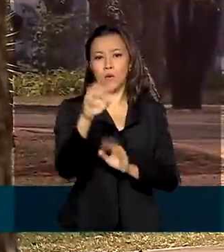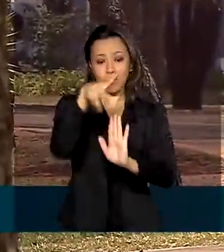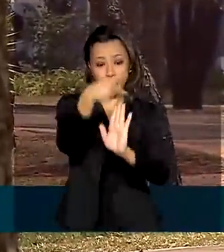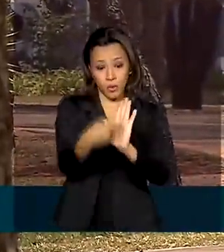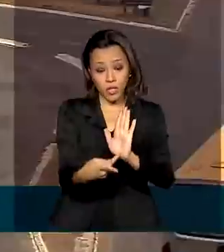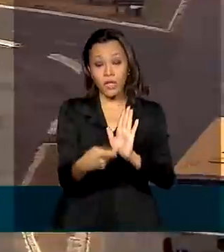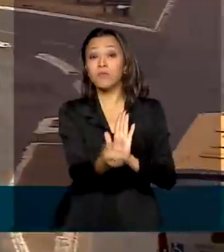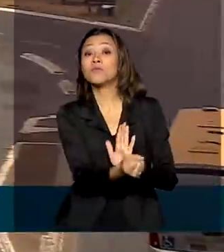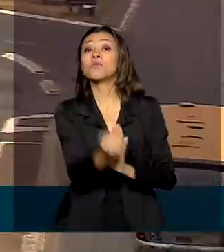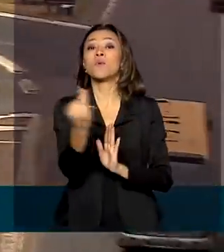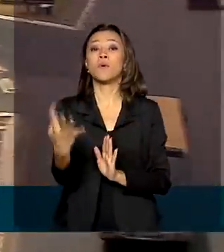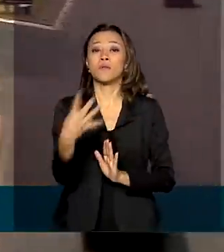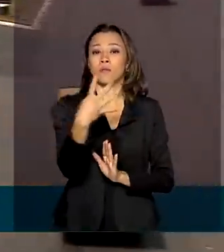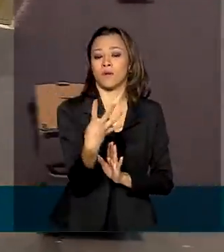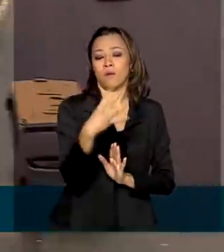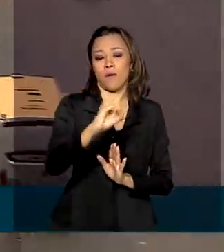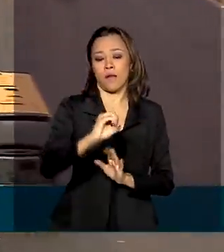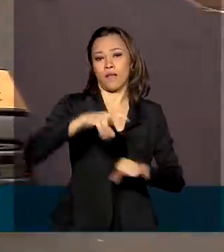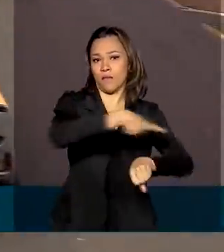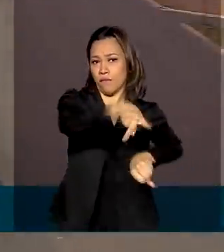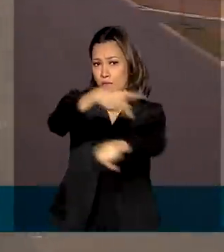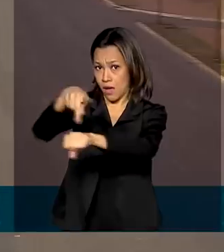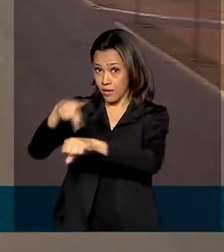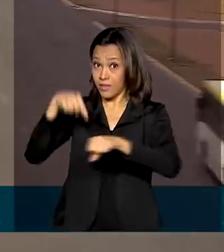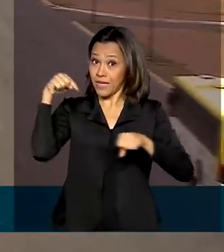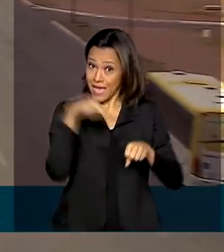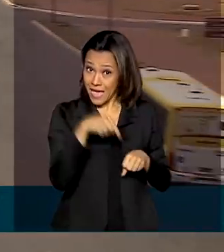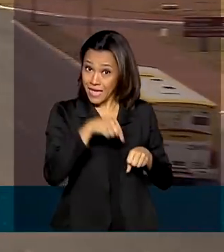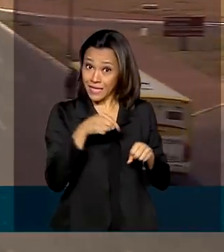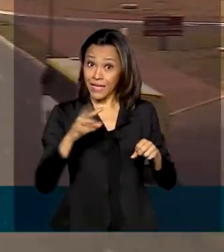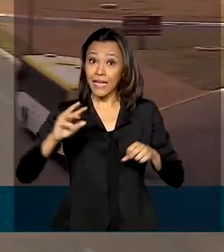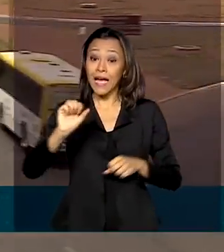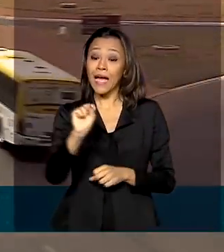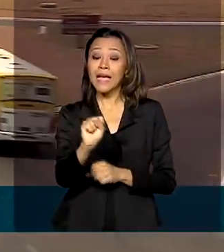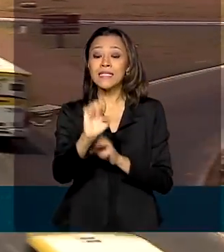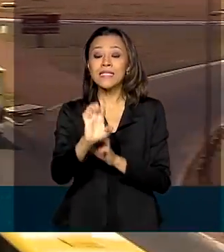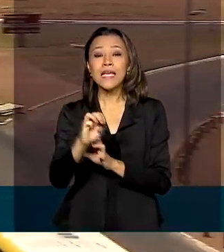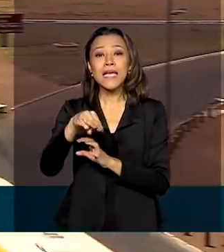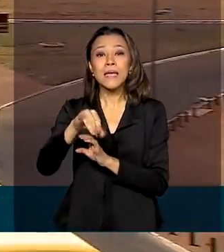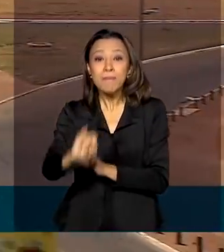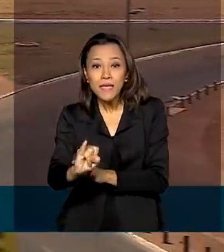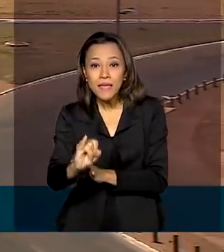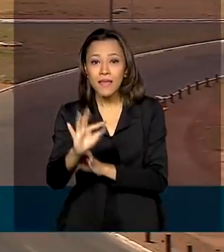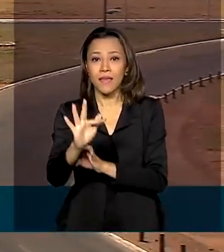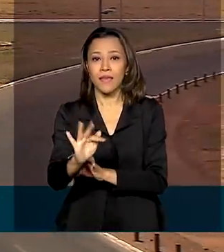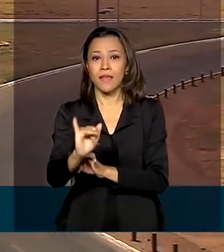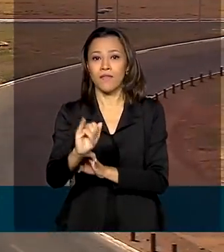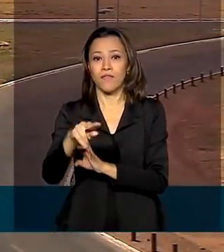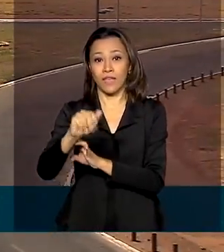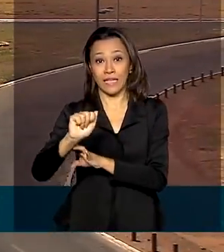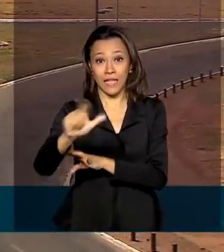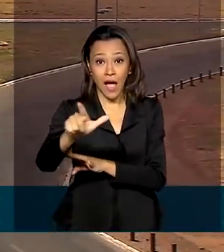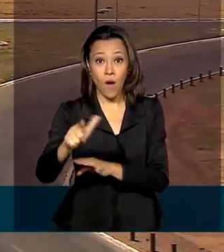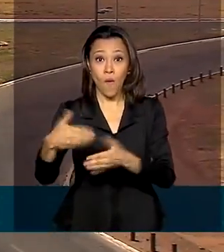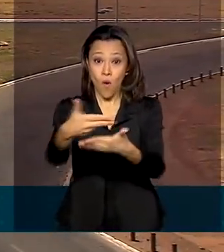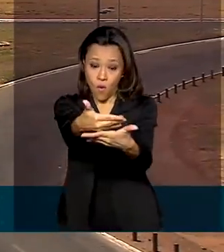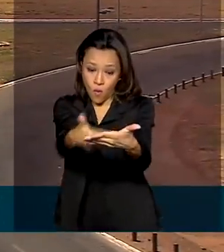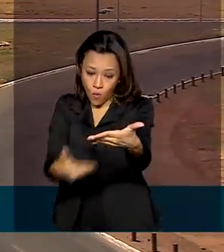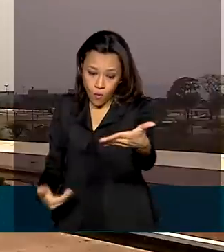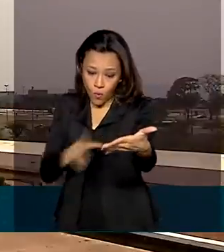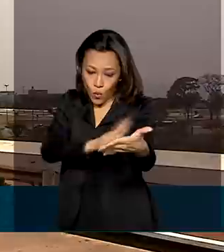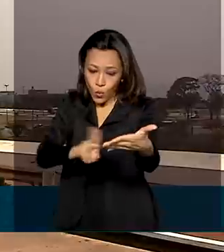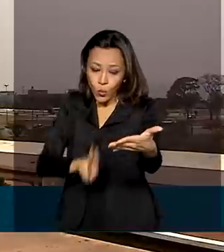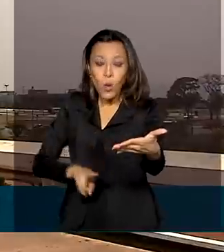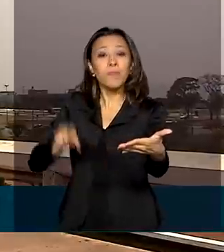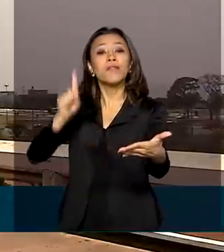40 países. O monitor já está na semifinal. A lista dos finalistas sai no próximo dia 21 de